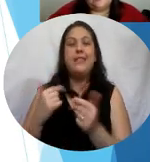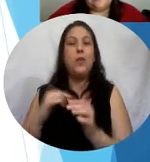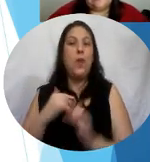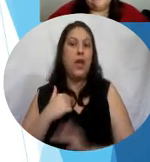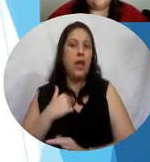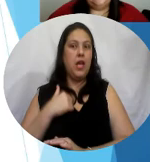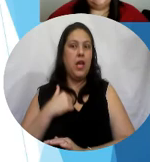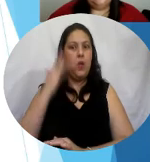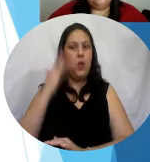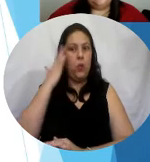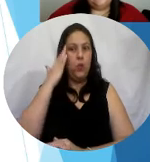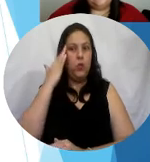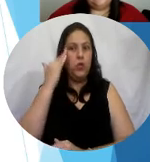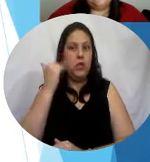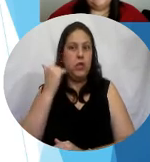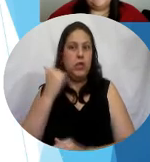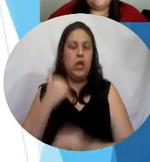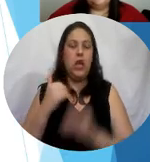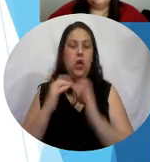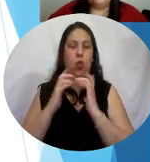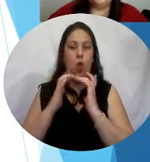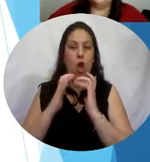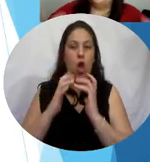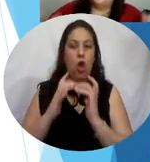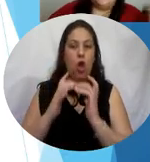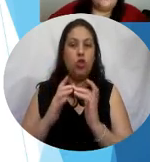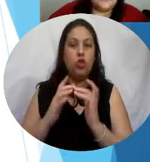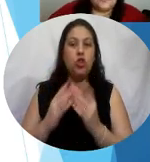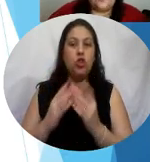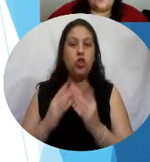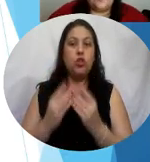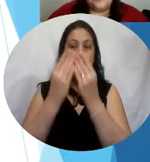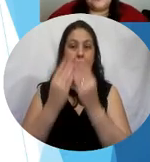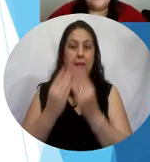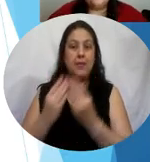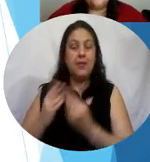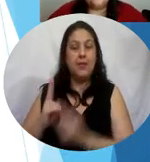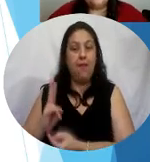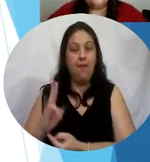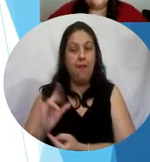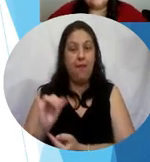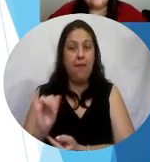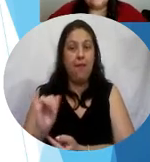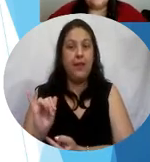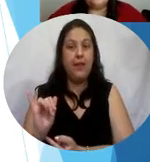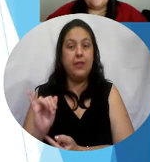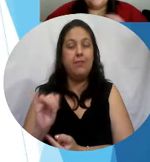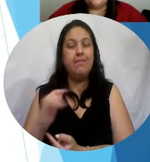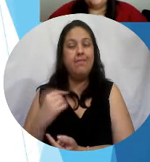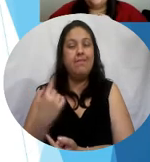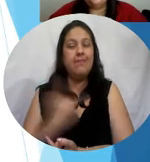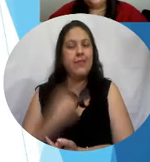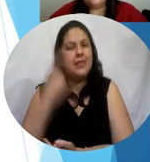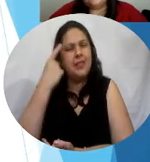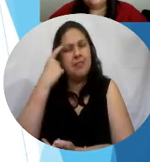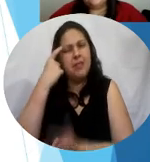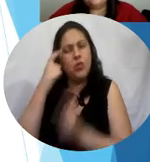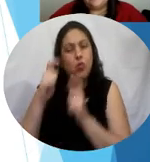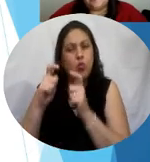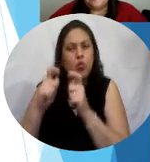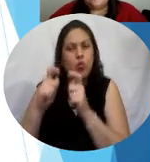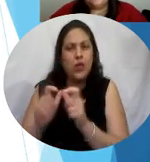vai ter alguém na missa, né, que a gente já conversa com a família, então, às vezes, a gente pensa em alguns